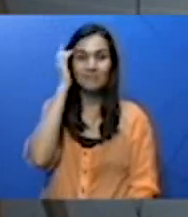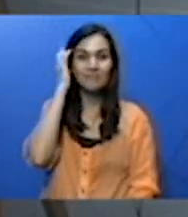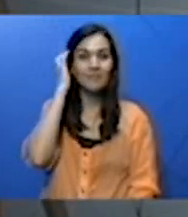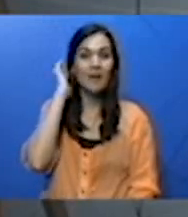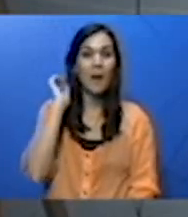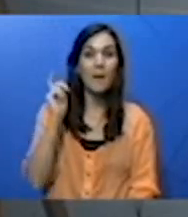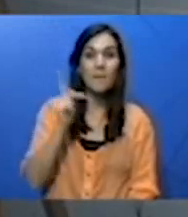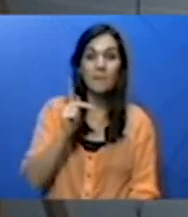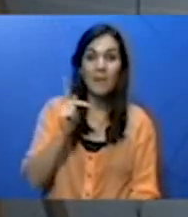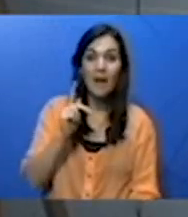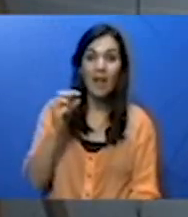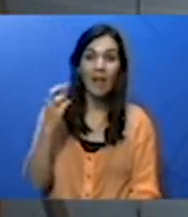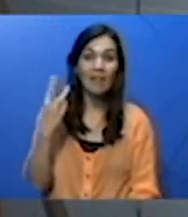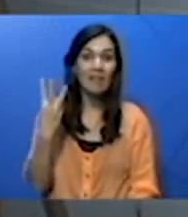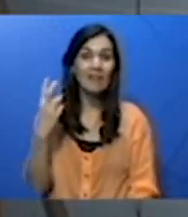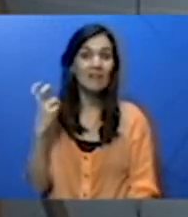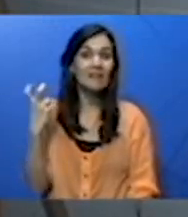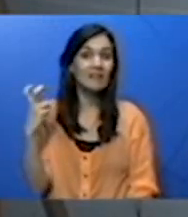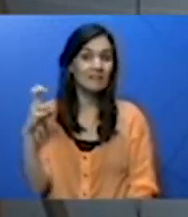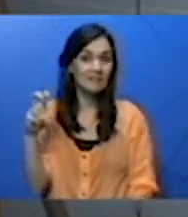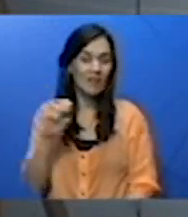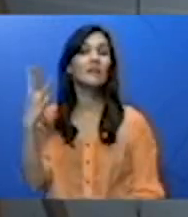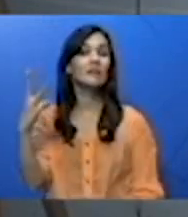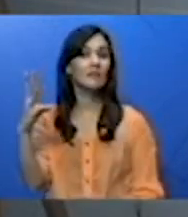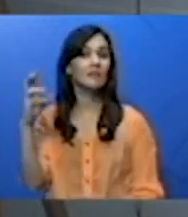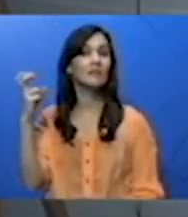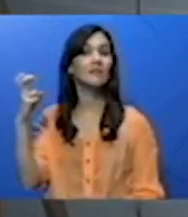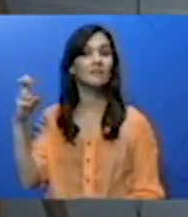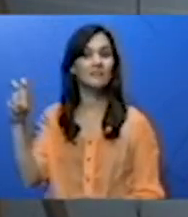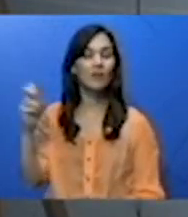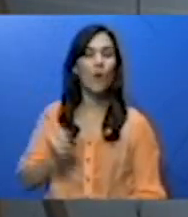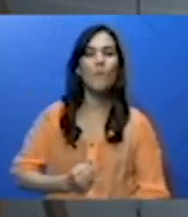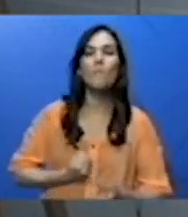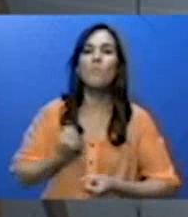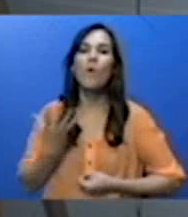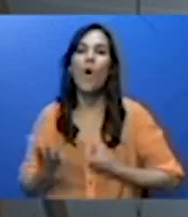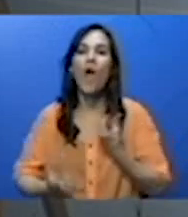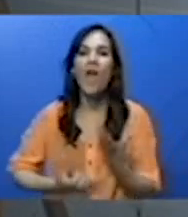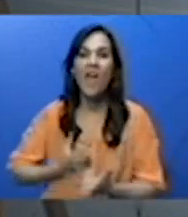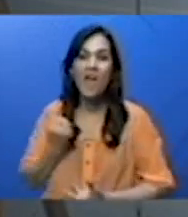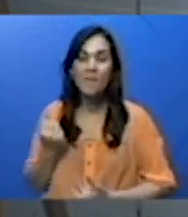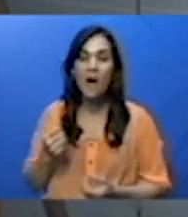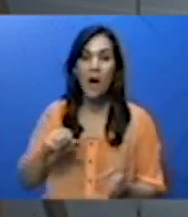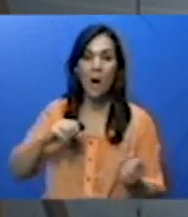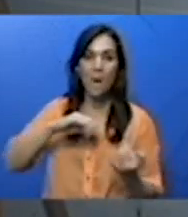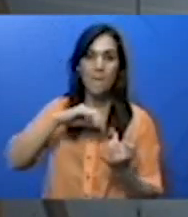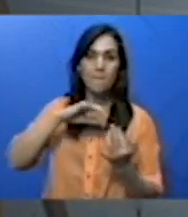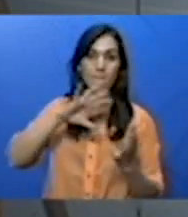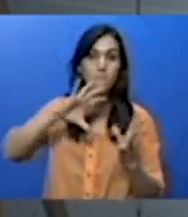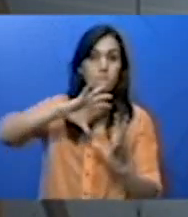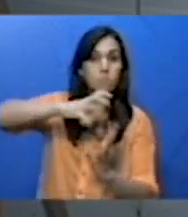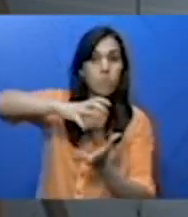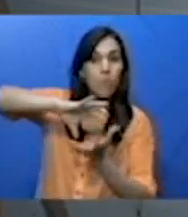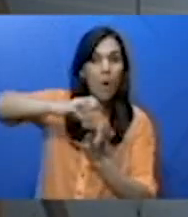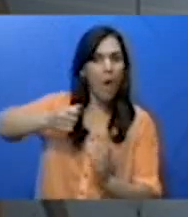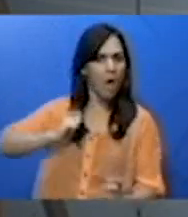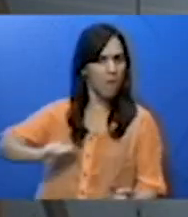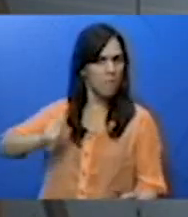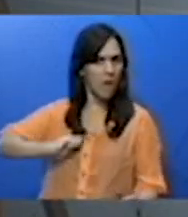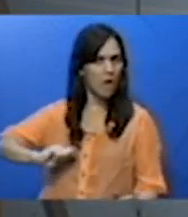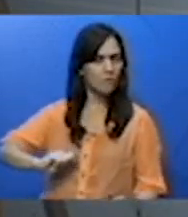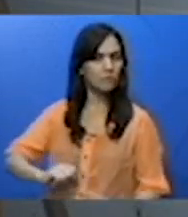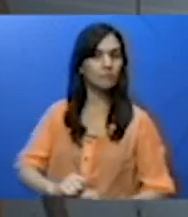Página 35 da apostila, poema Uma Bola Muito Rebelde.